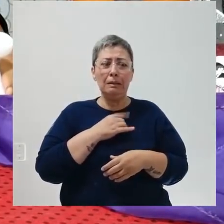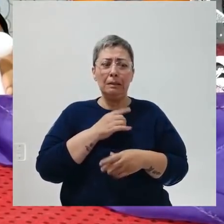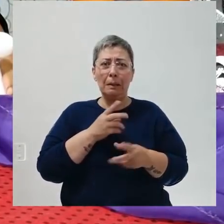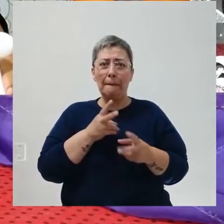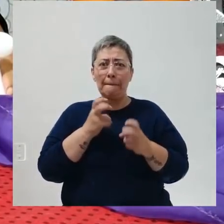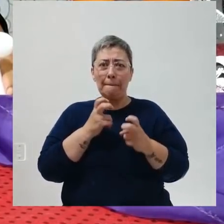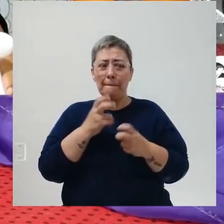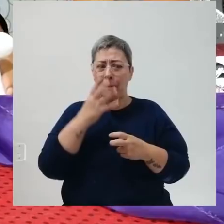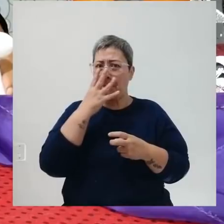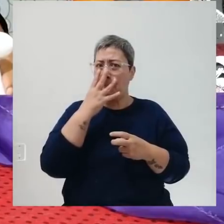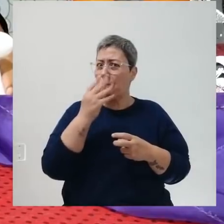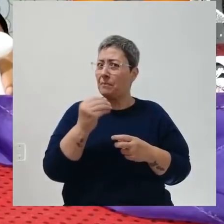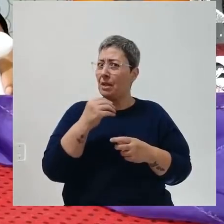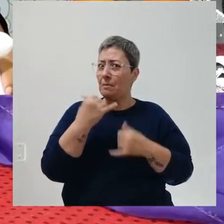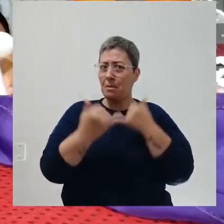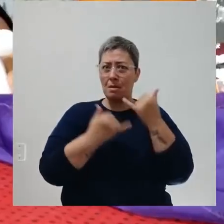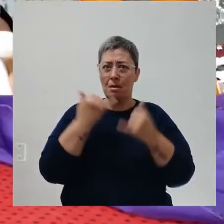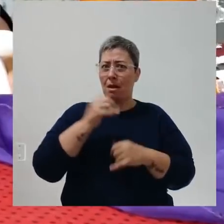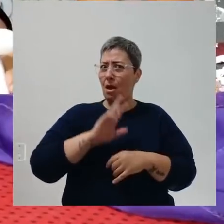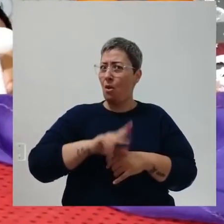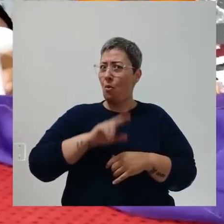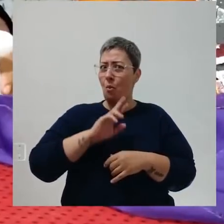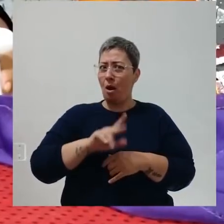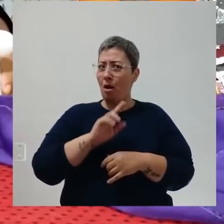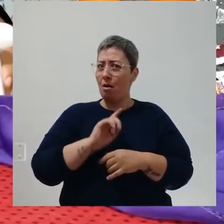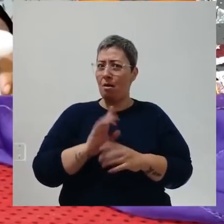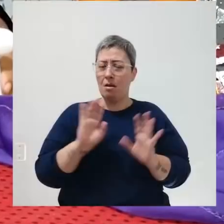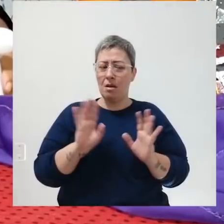que o lobo não estava de brincadeira.